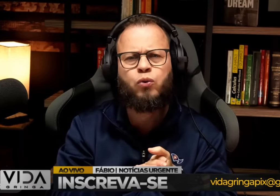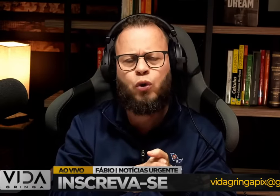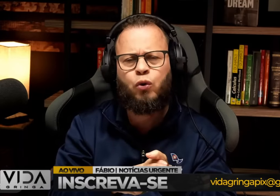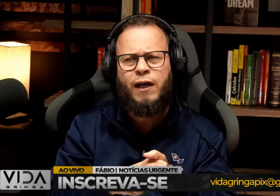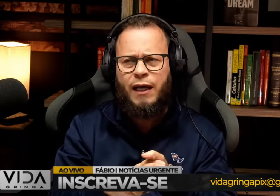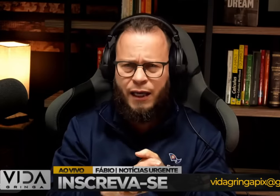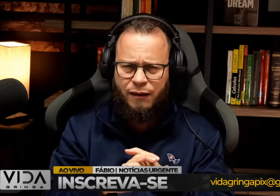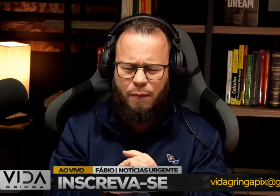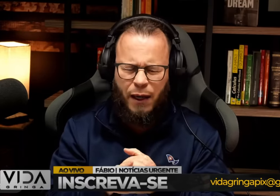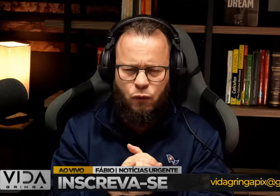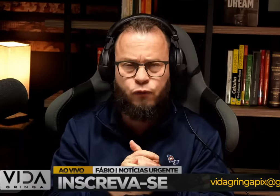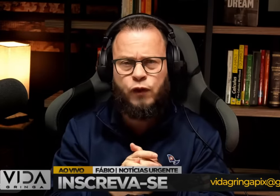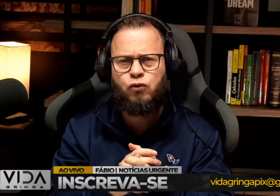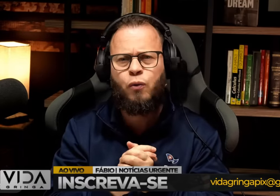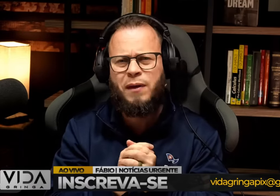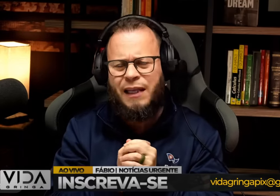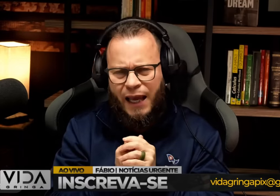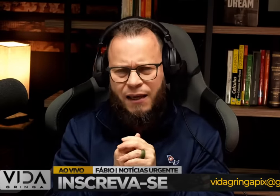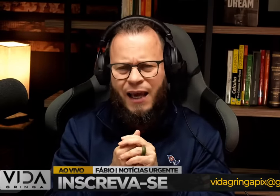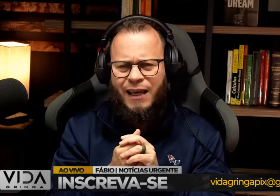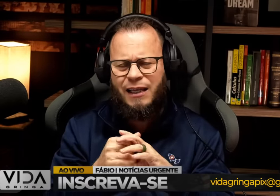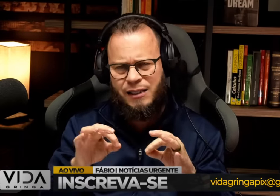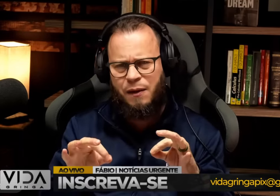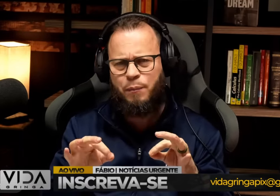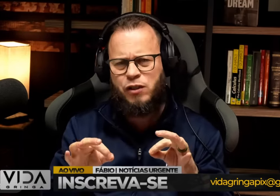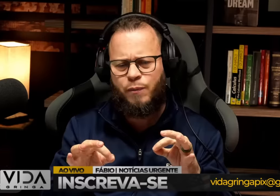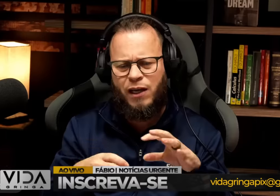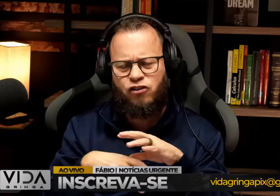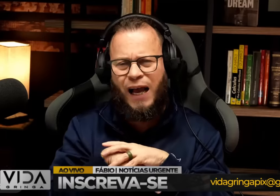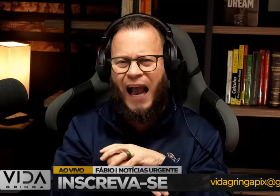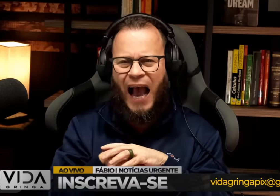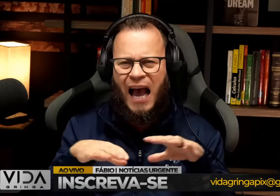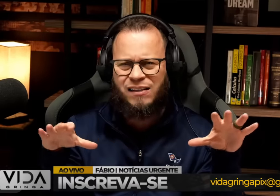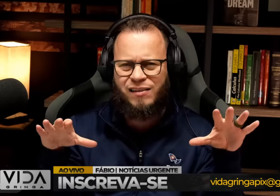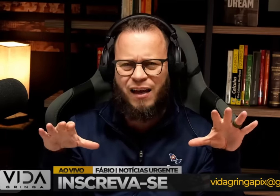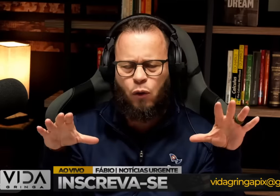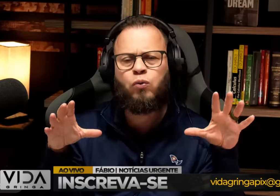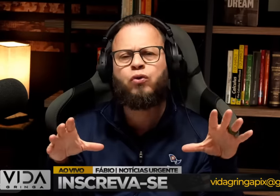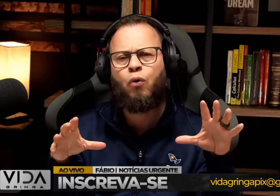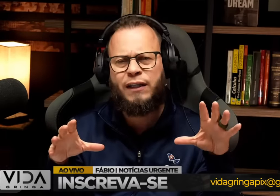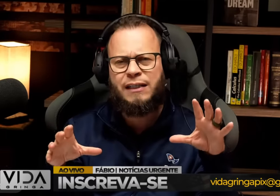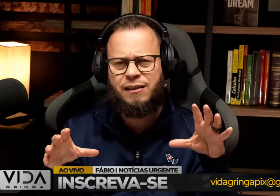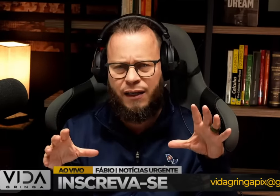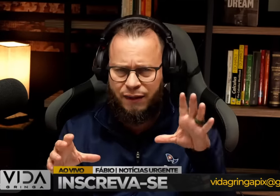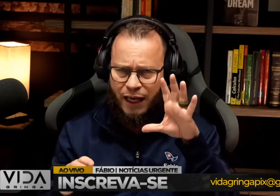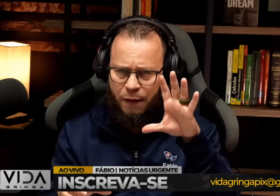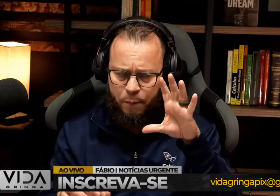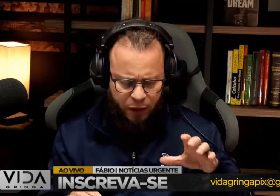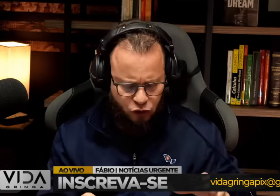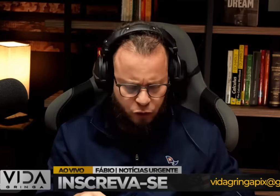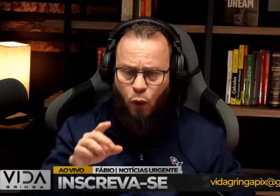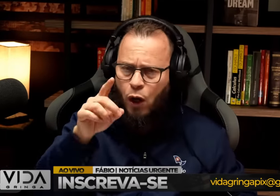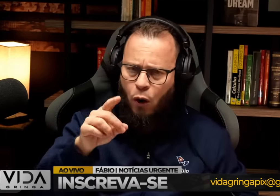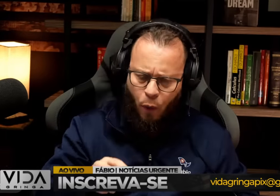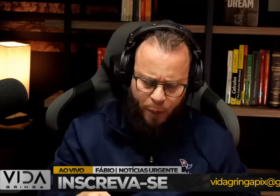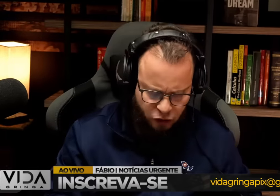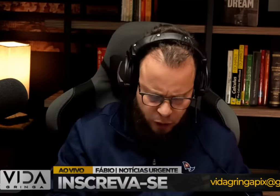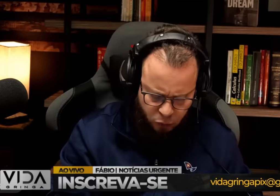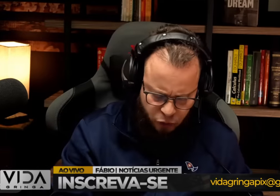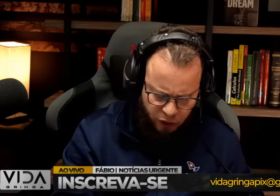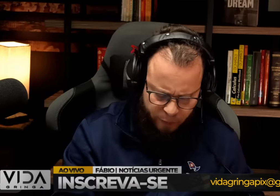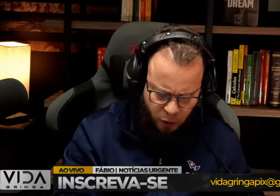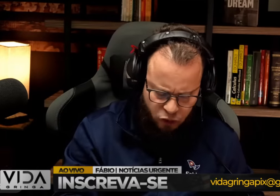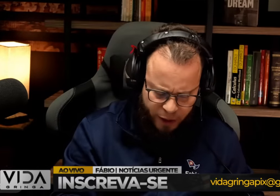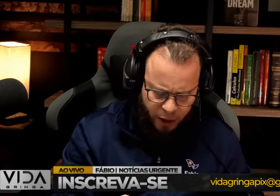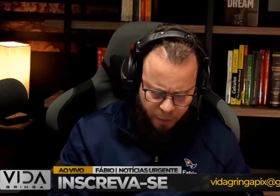voltar com tudo, e também um vídeo do Milei que ele simplesmente rasga com toda a esquerda. Imperdível, compartilha